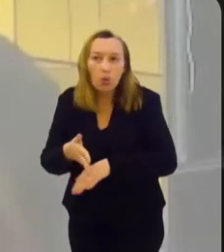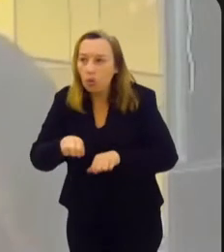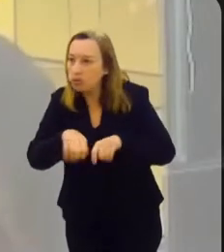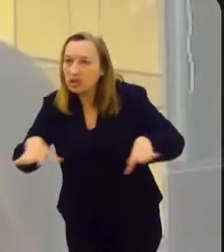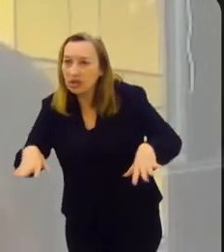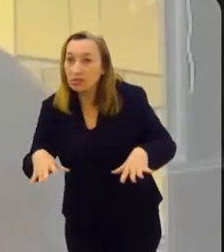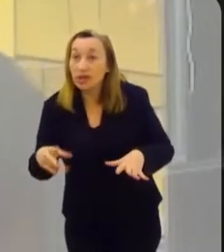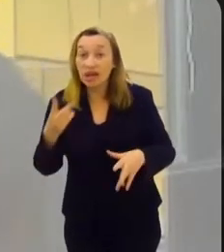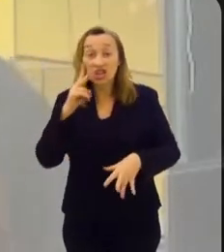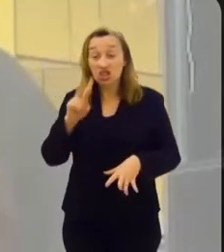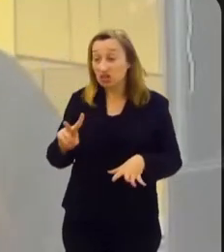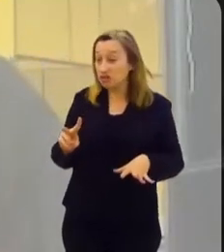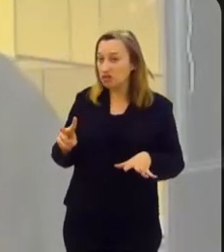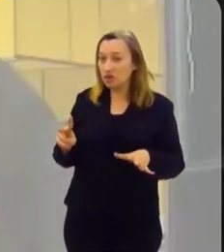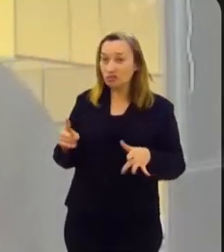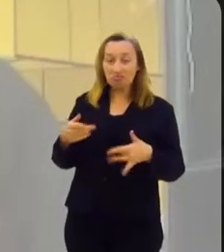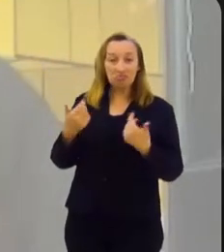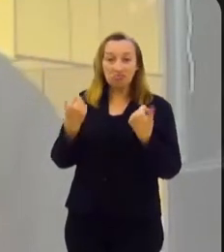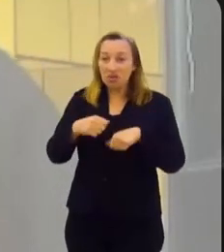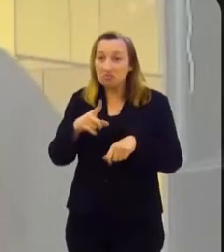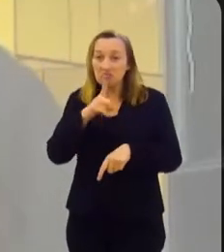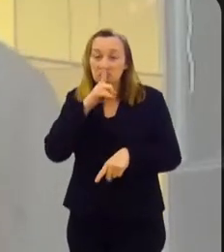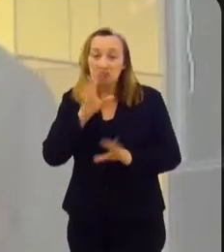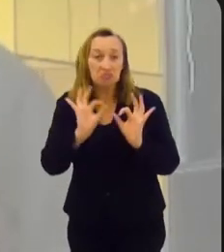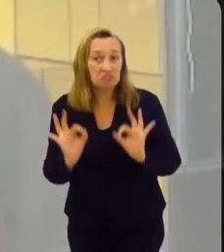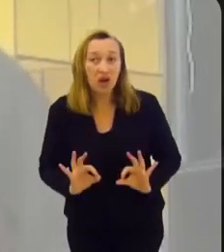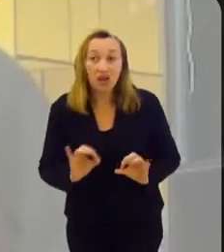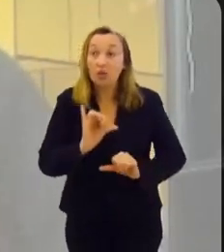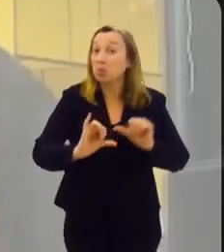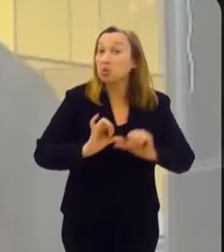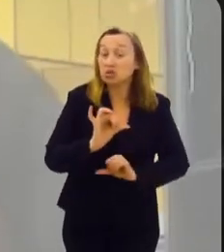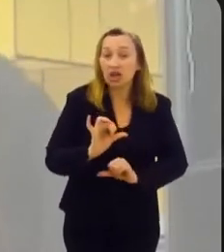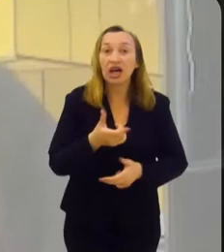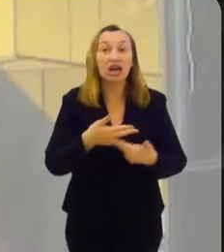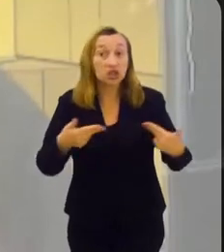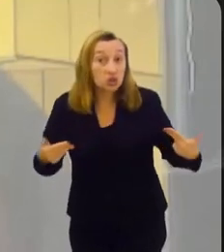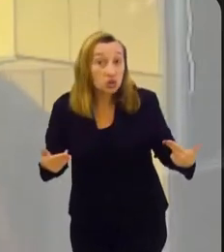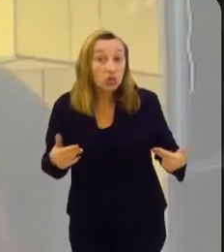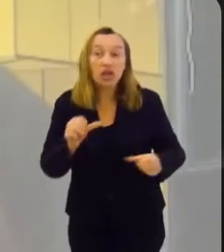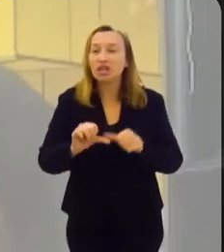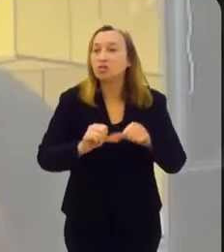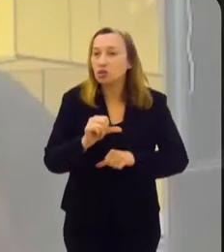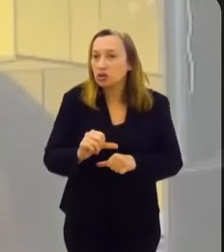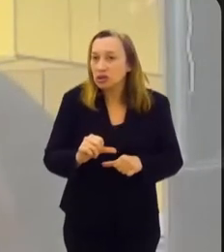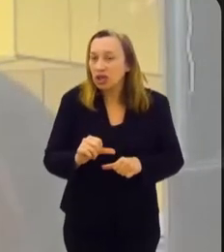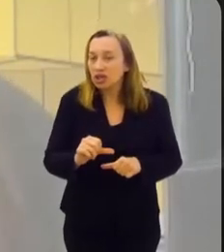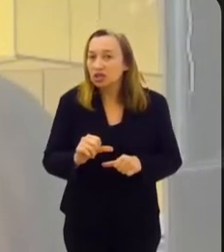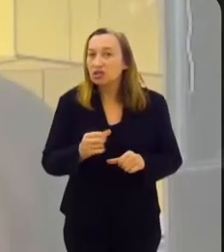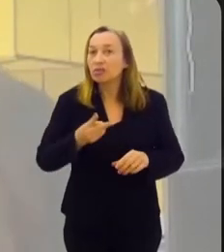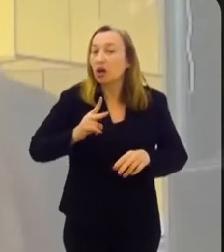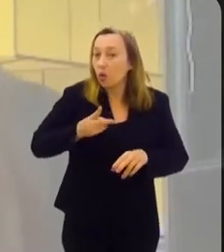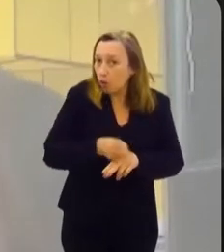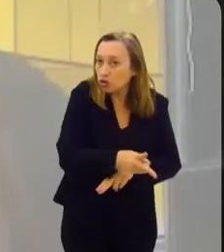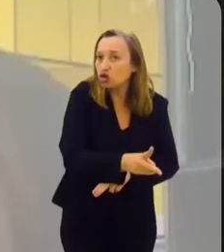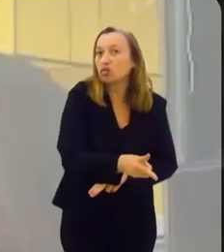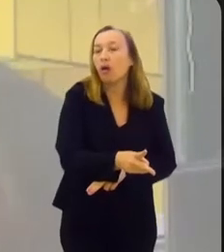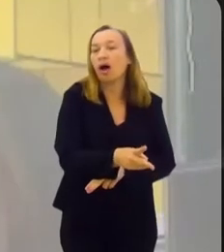a pandemia. E aí a gente não precisou falar mais nada, né, sobre isso, porque as coisas mudaram. As